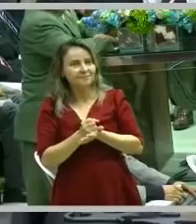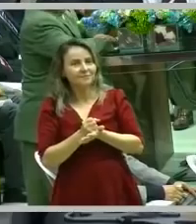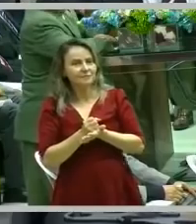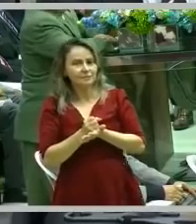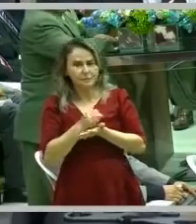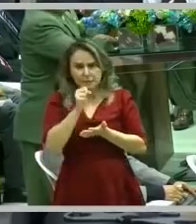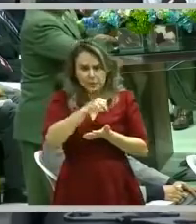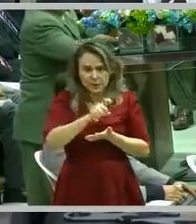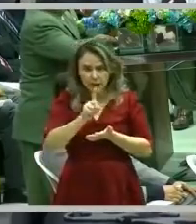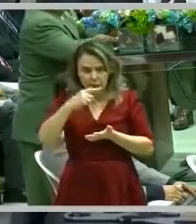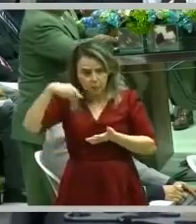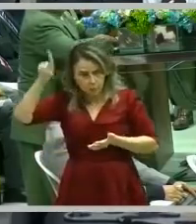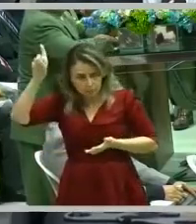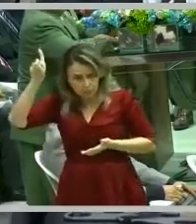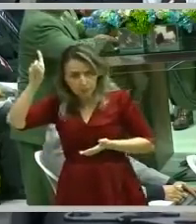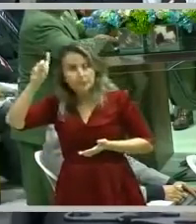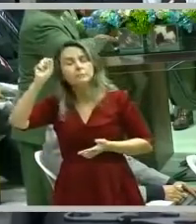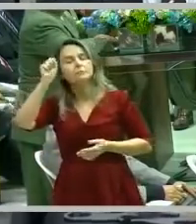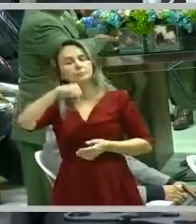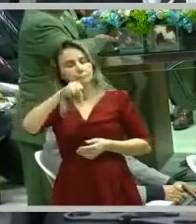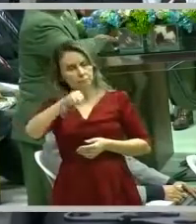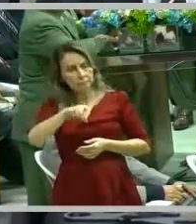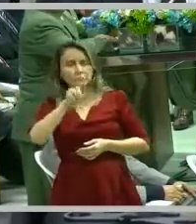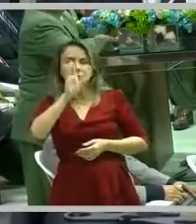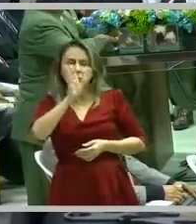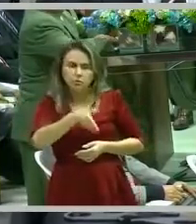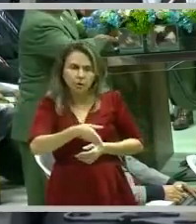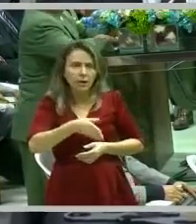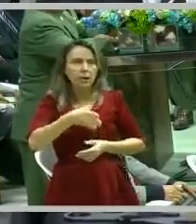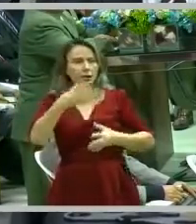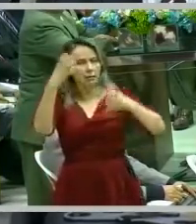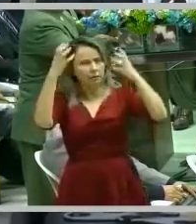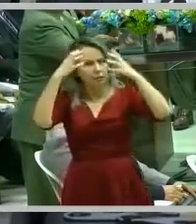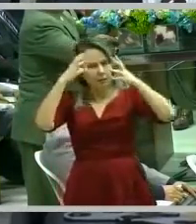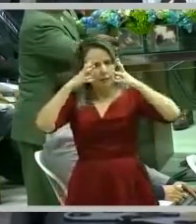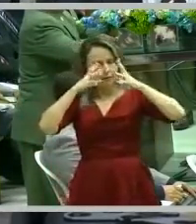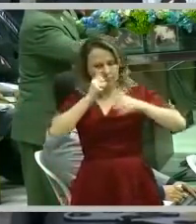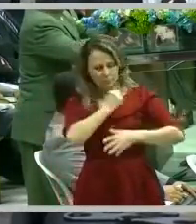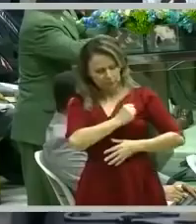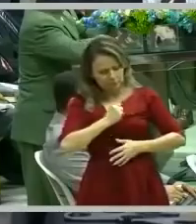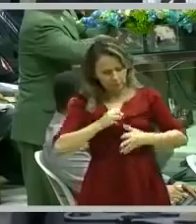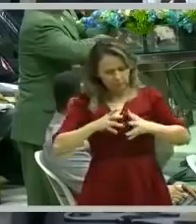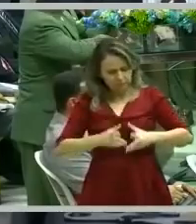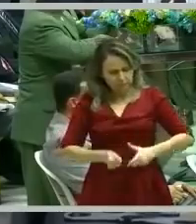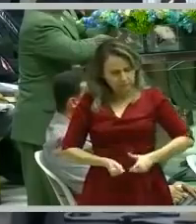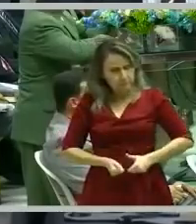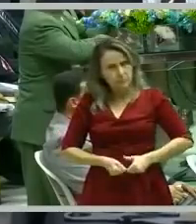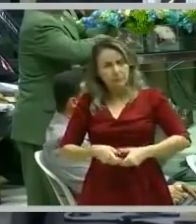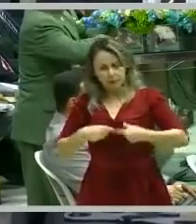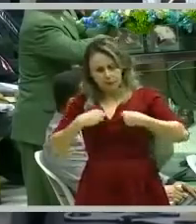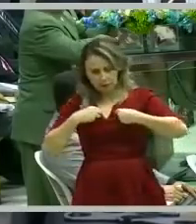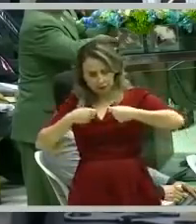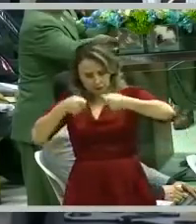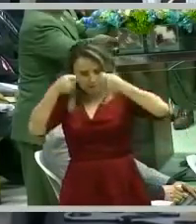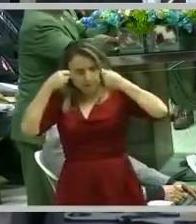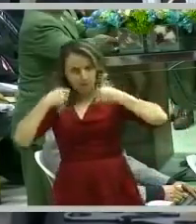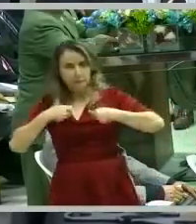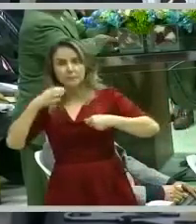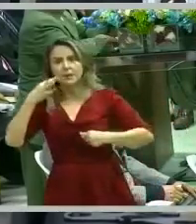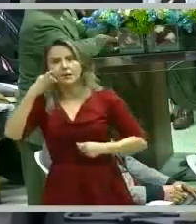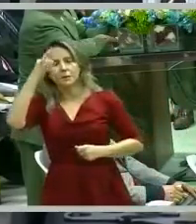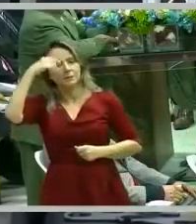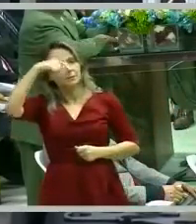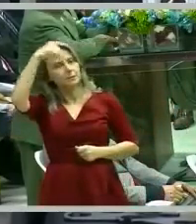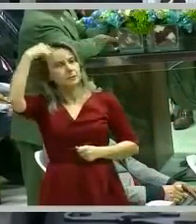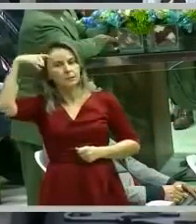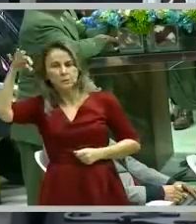Vai ou não vai? Vai. Vai. Se você foi lavado, se você foi vestido de Cristo, você vai para o céu. O Espírito Santo habita em